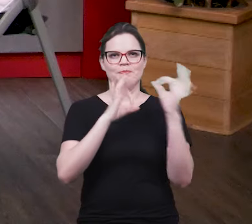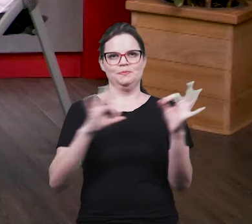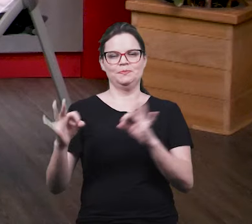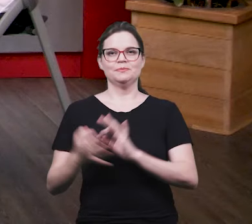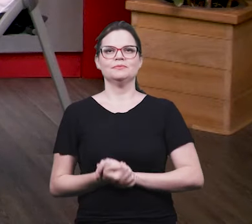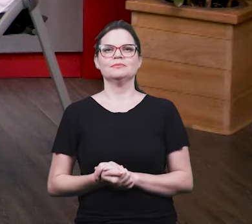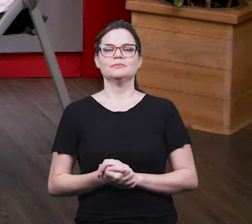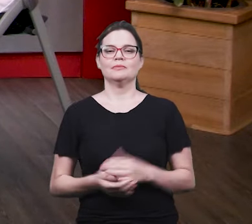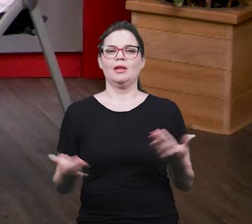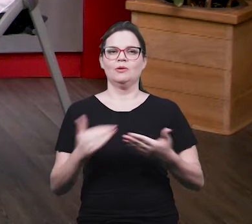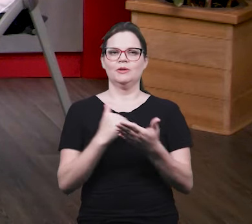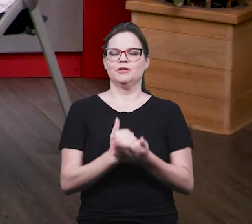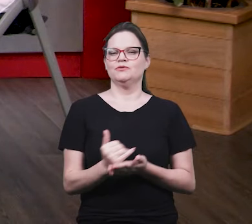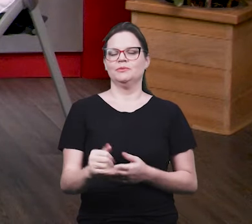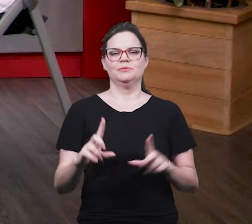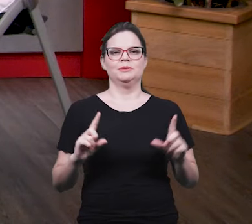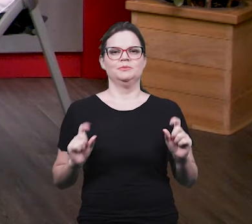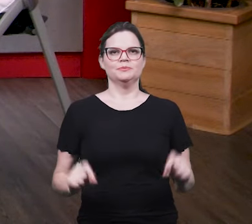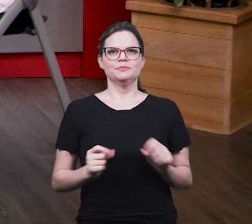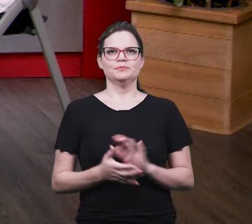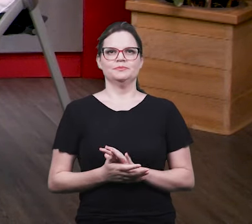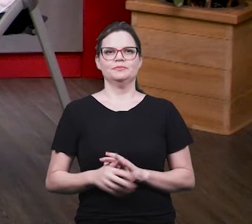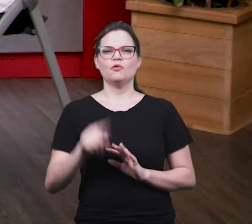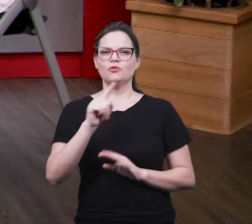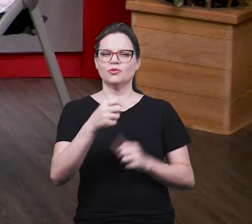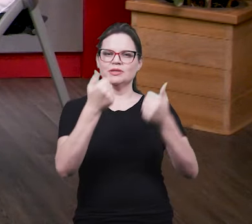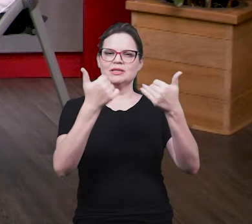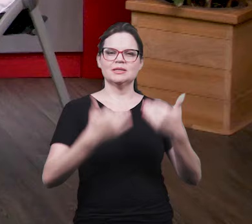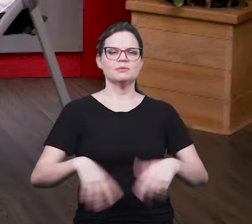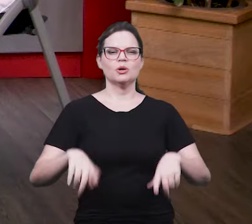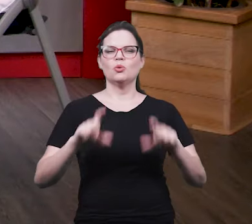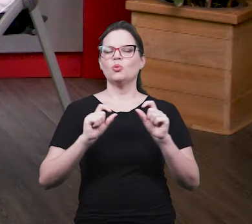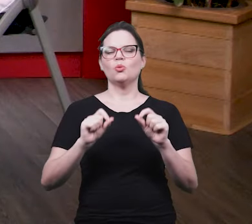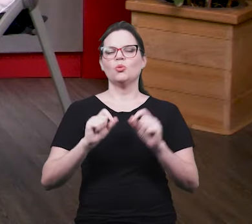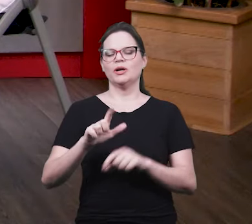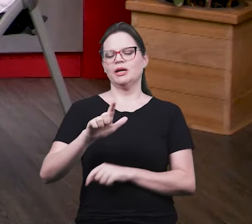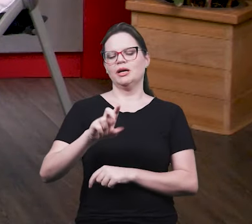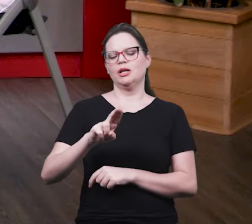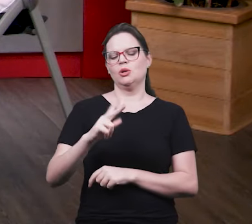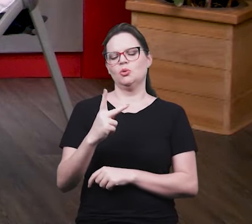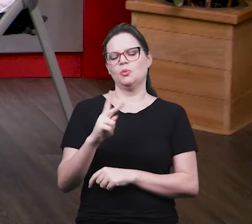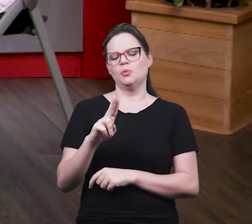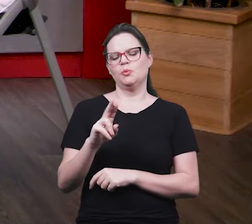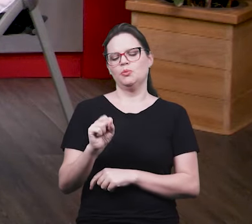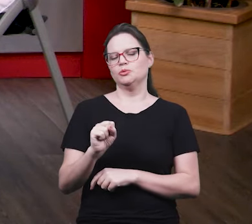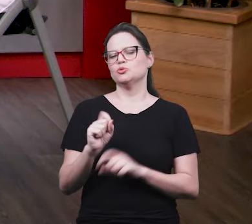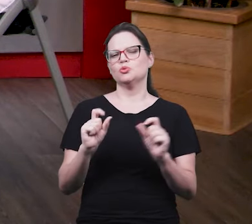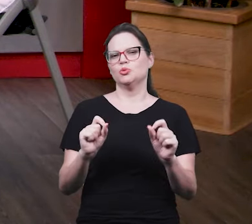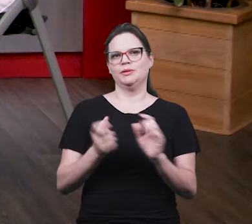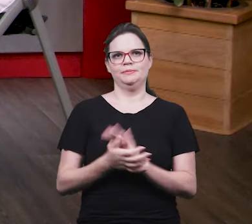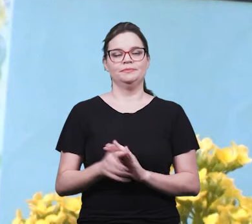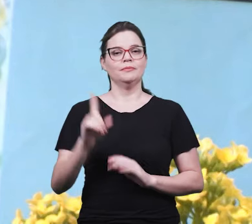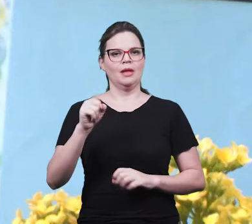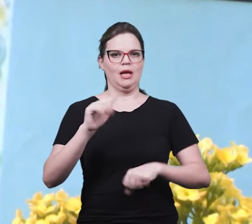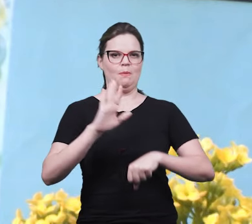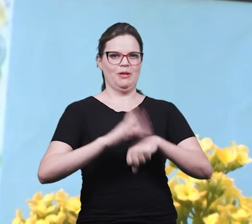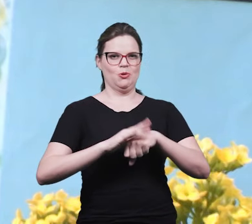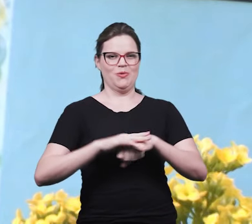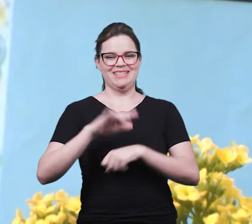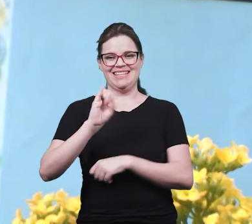né, para a gente iniciar, gostaria que você explicasse, né, o que seria o lúpus. O lúpus é uma